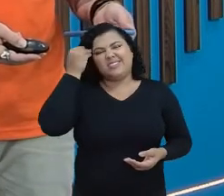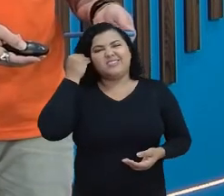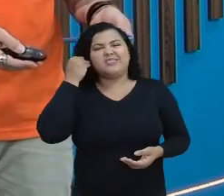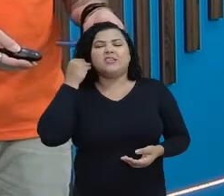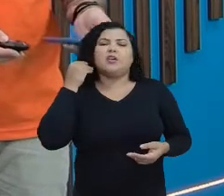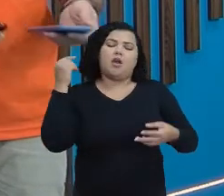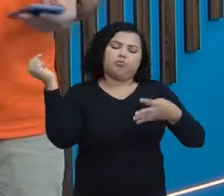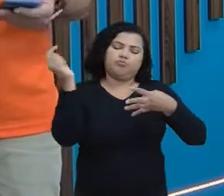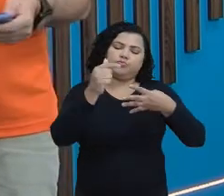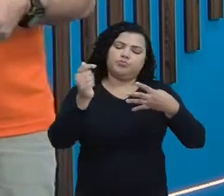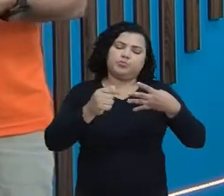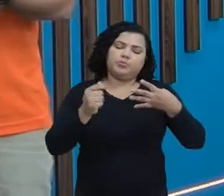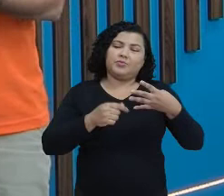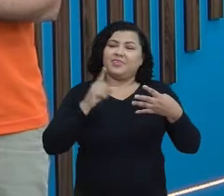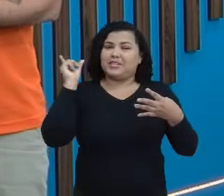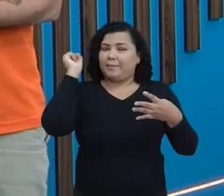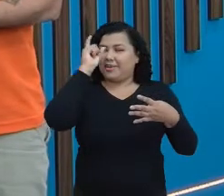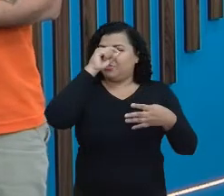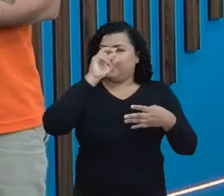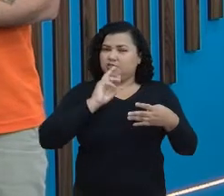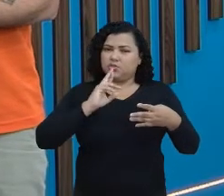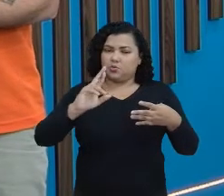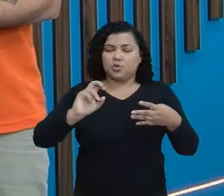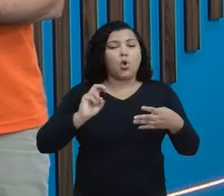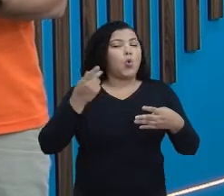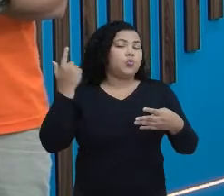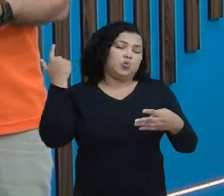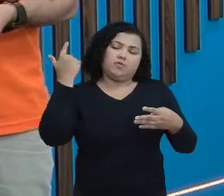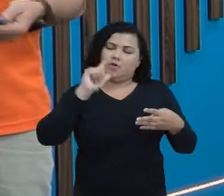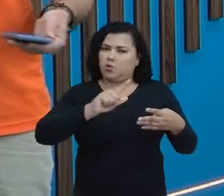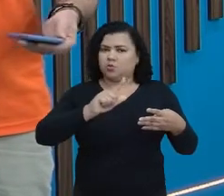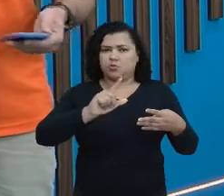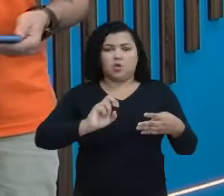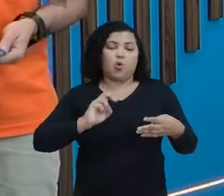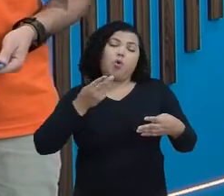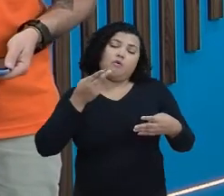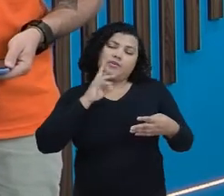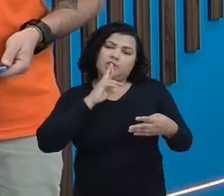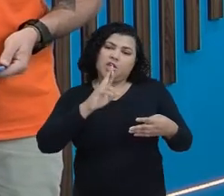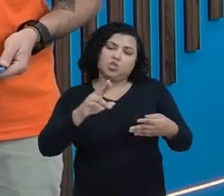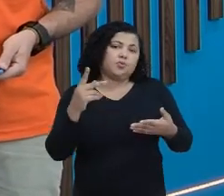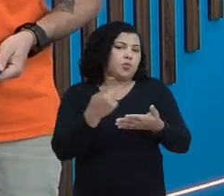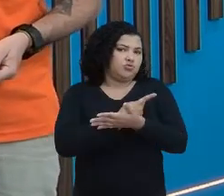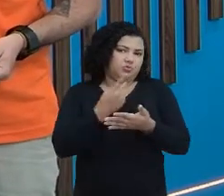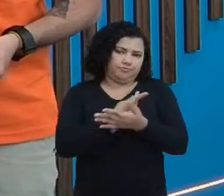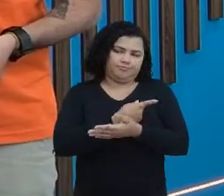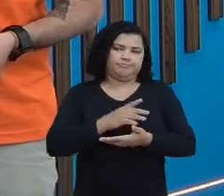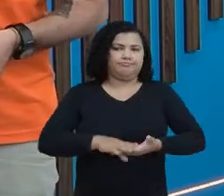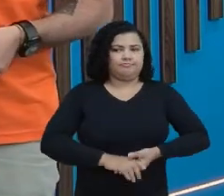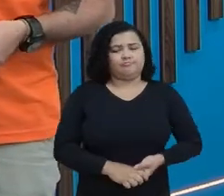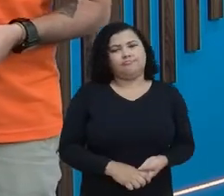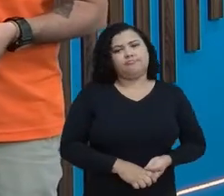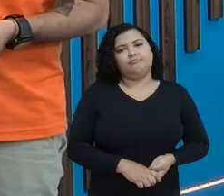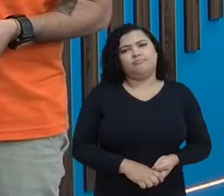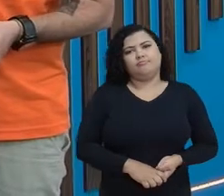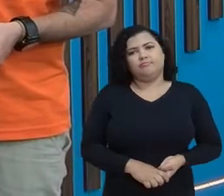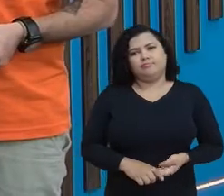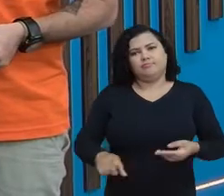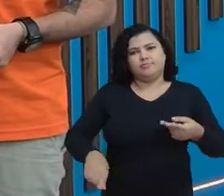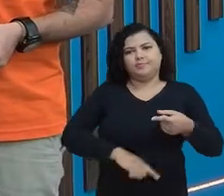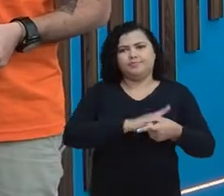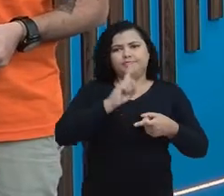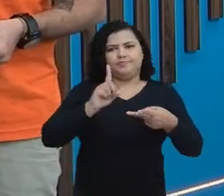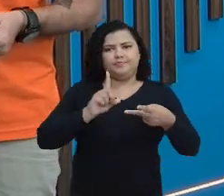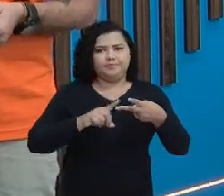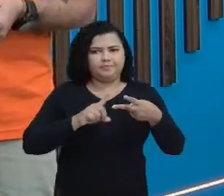mais dificuldades, ou você não vai conseguir resolver ou chegar numa solução errada. A segunda etapa,